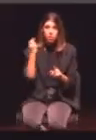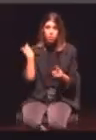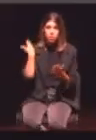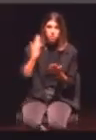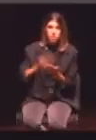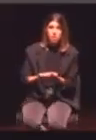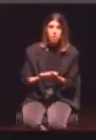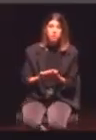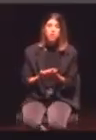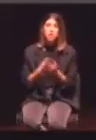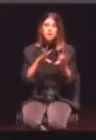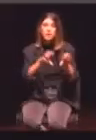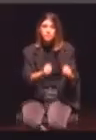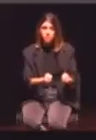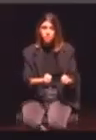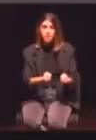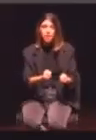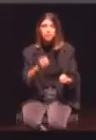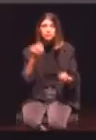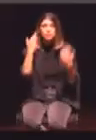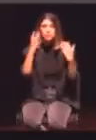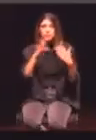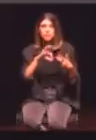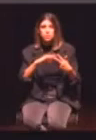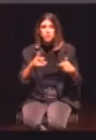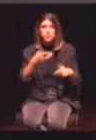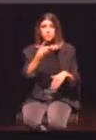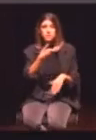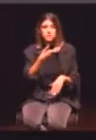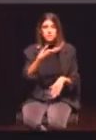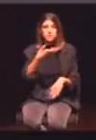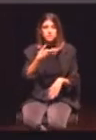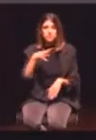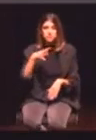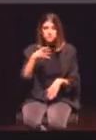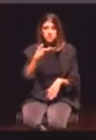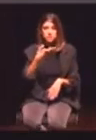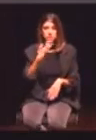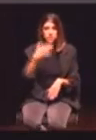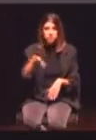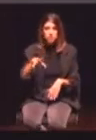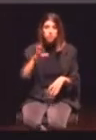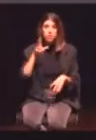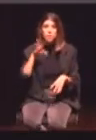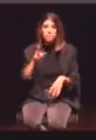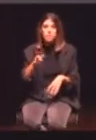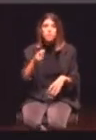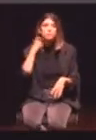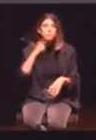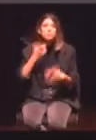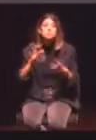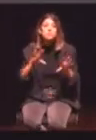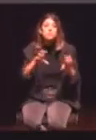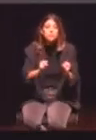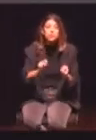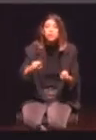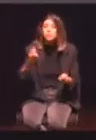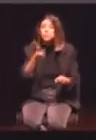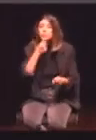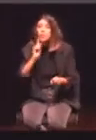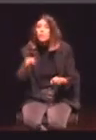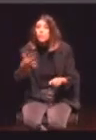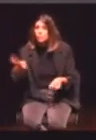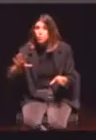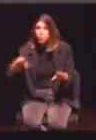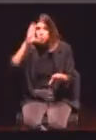capturados, segundo dados da Câmara, cerca de 7.000 pombos, mas não se sabe qual foi o seu paradeiro. Aproveitamos assim este debate